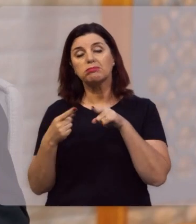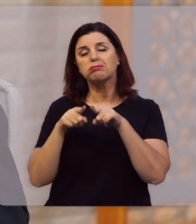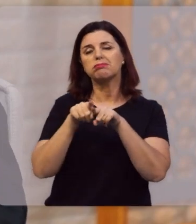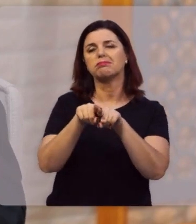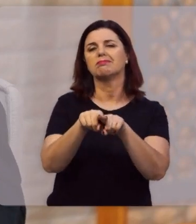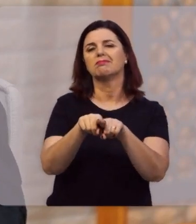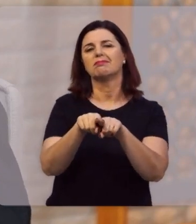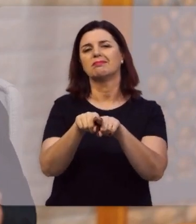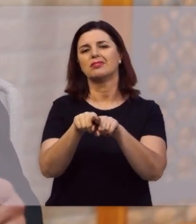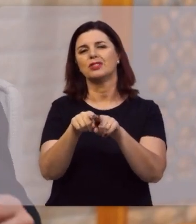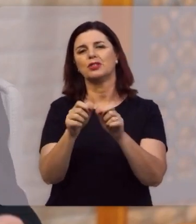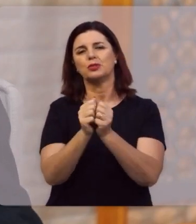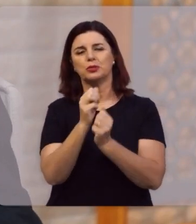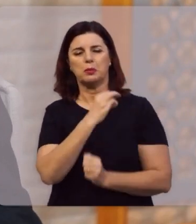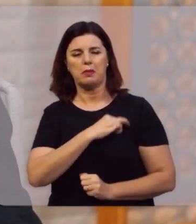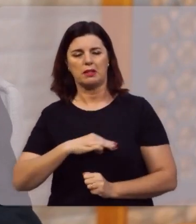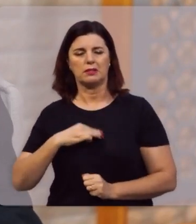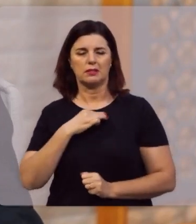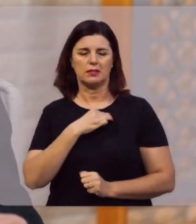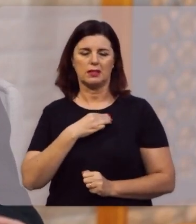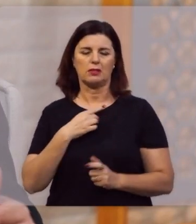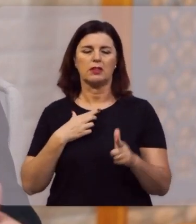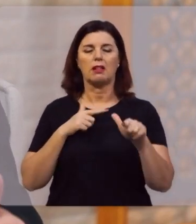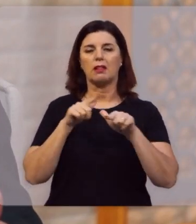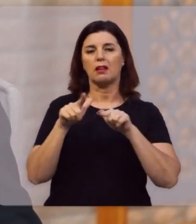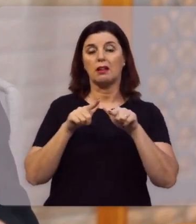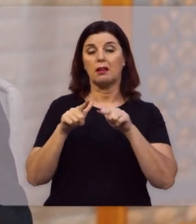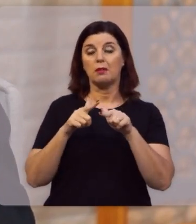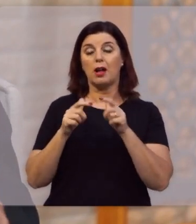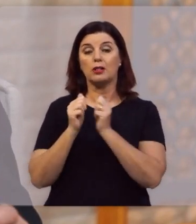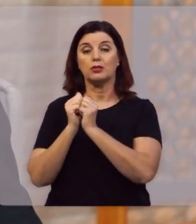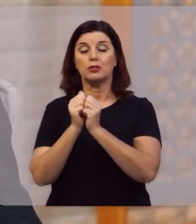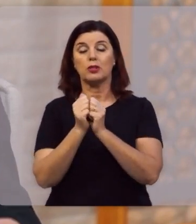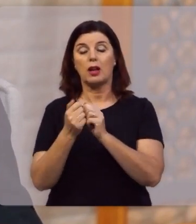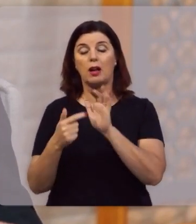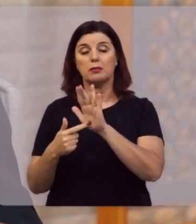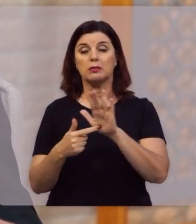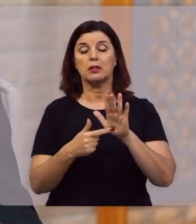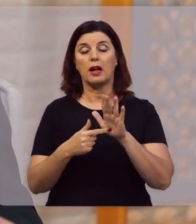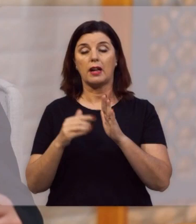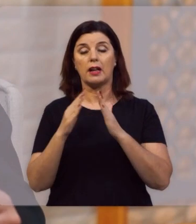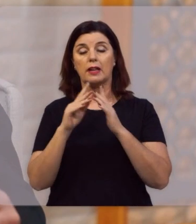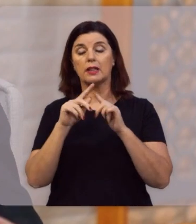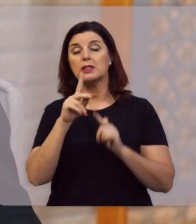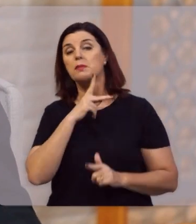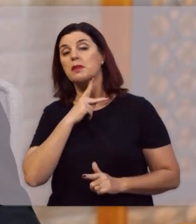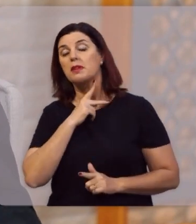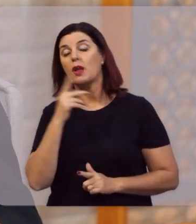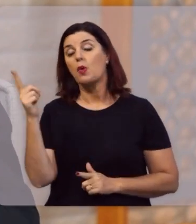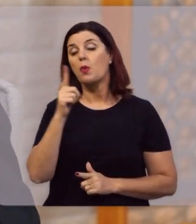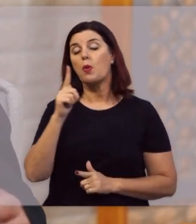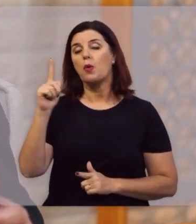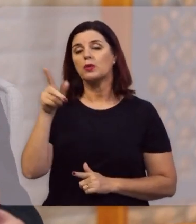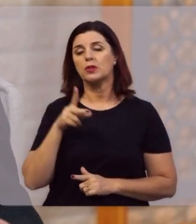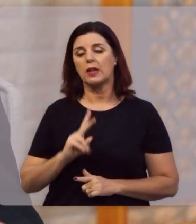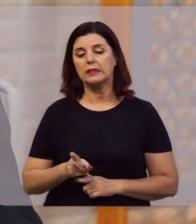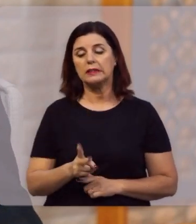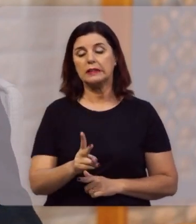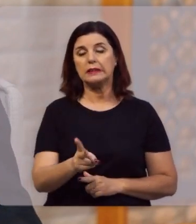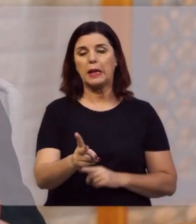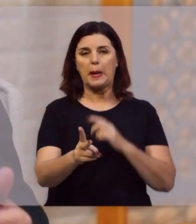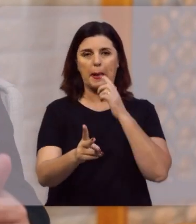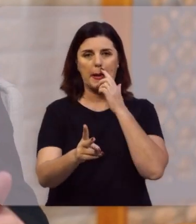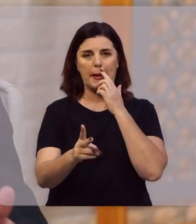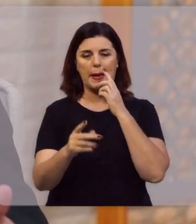sido nossos parceiros em missão que tem Tornado possível a Igreja Presbiteriana do Brasil continuar a todo esse